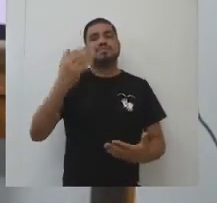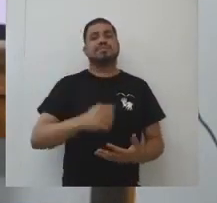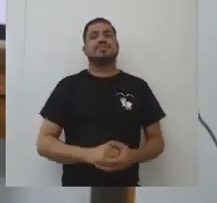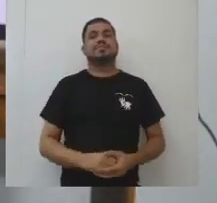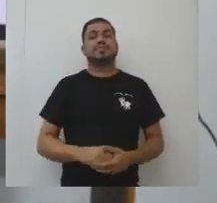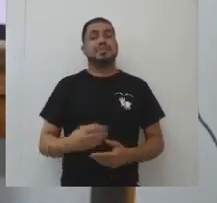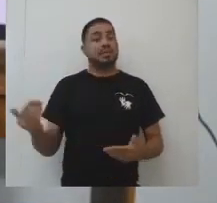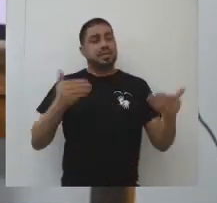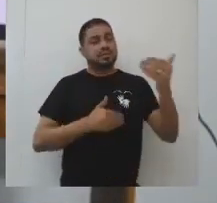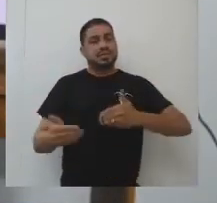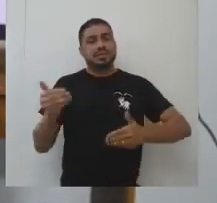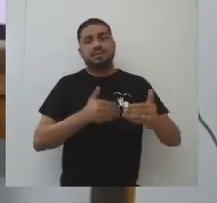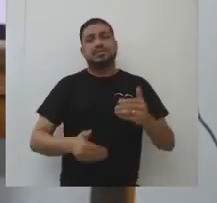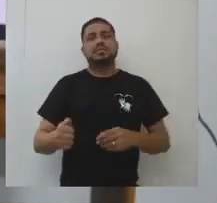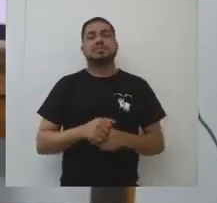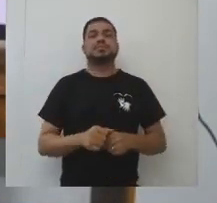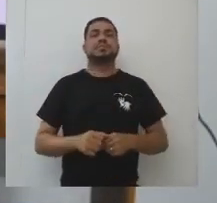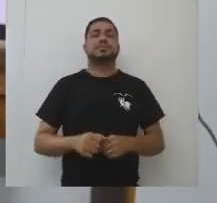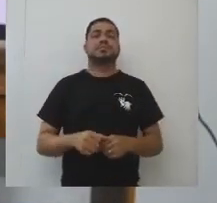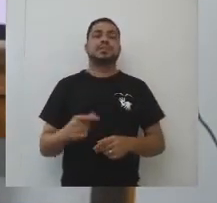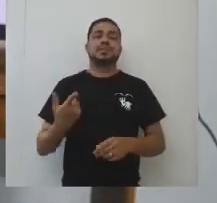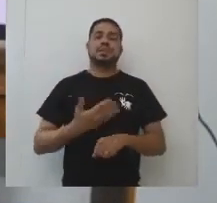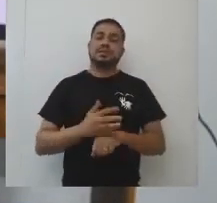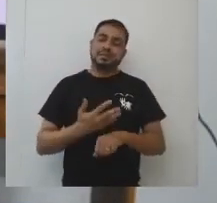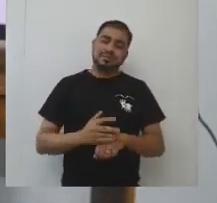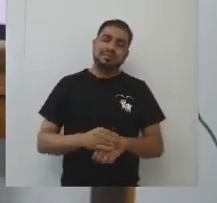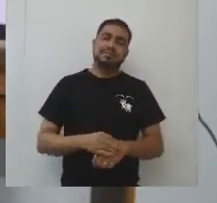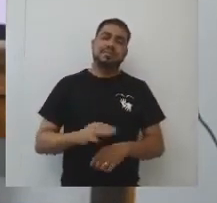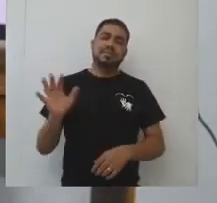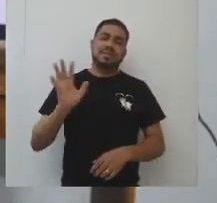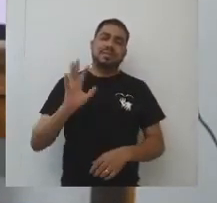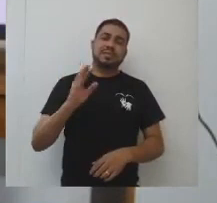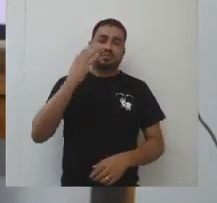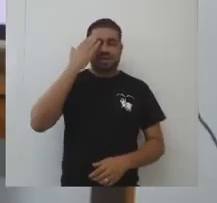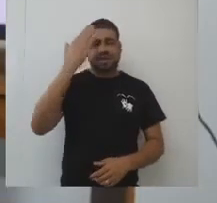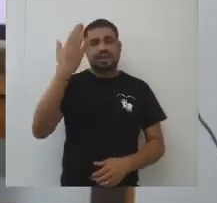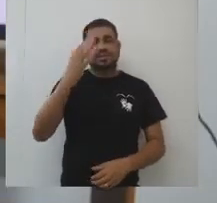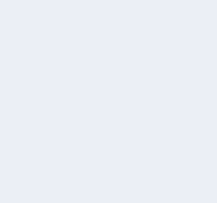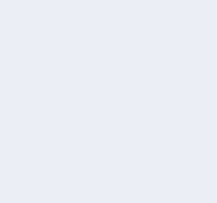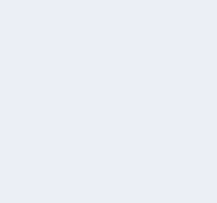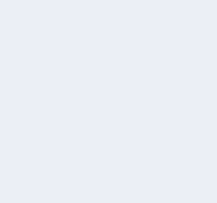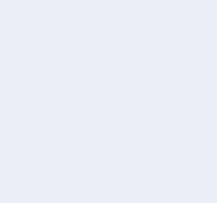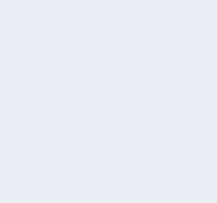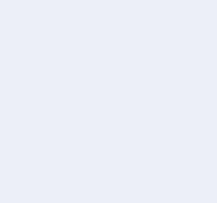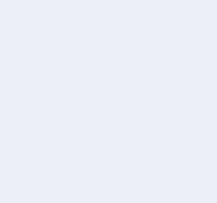pela participação, pela coerência, pelo exercício. Valeu, gente. Obrigado de coração.